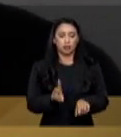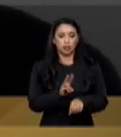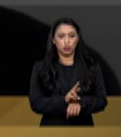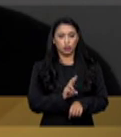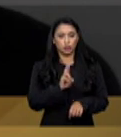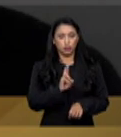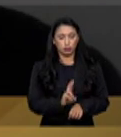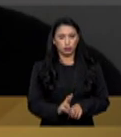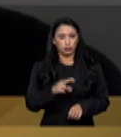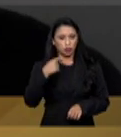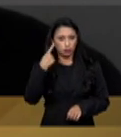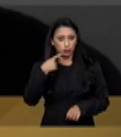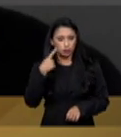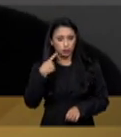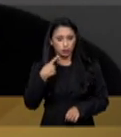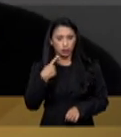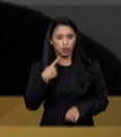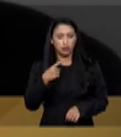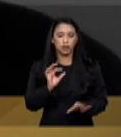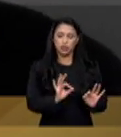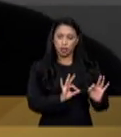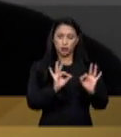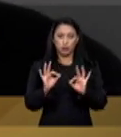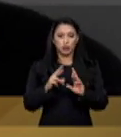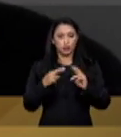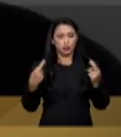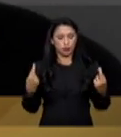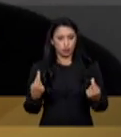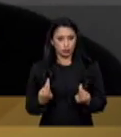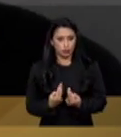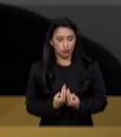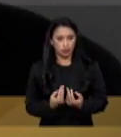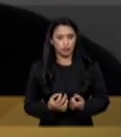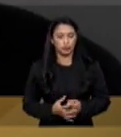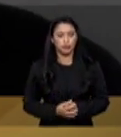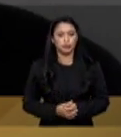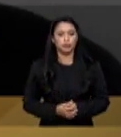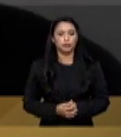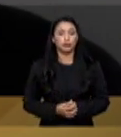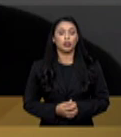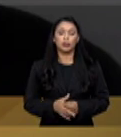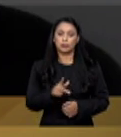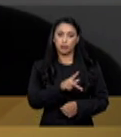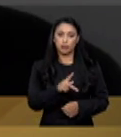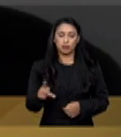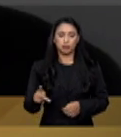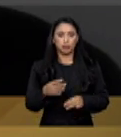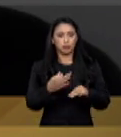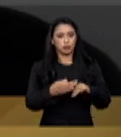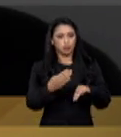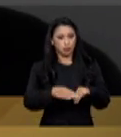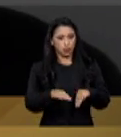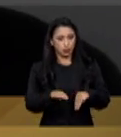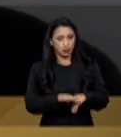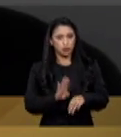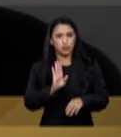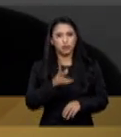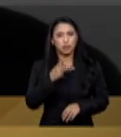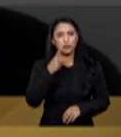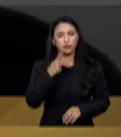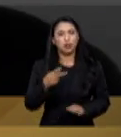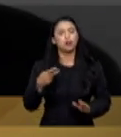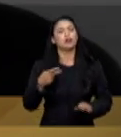ilustre advogado, que acompanha esta sessão. Senhor presidente e eminentes pares, conforme Vossa Excelência vem